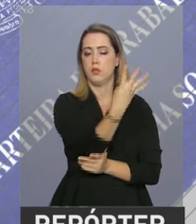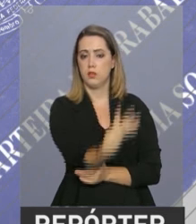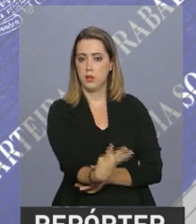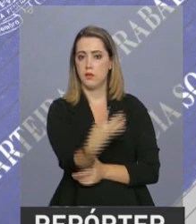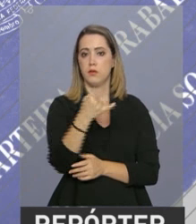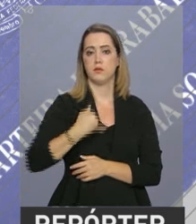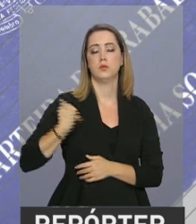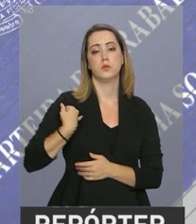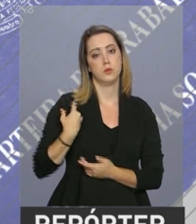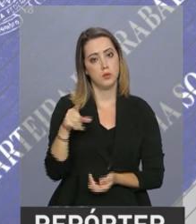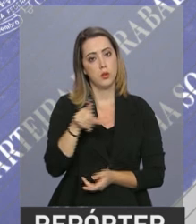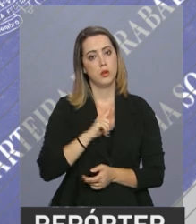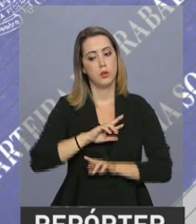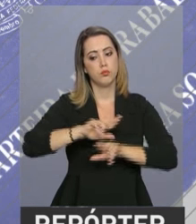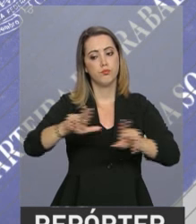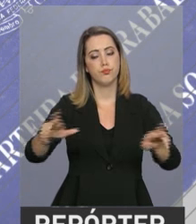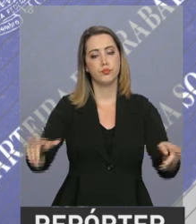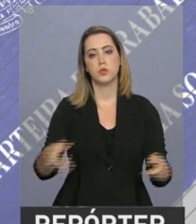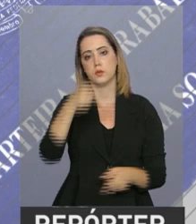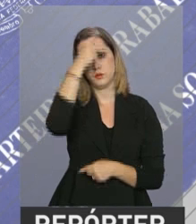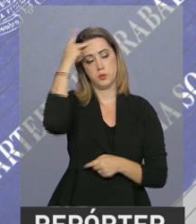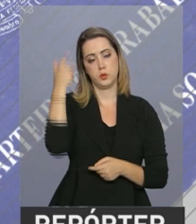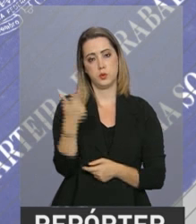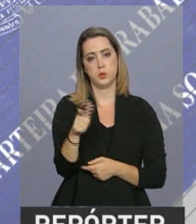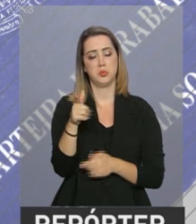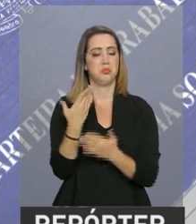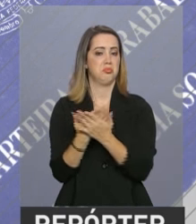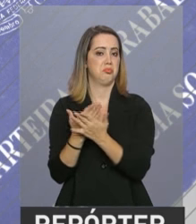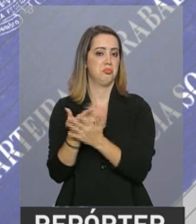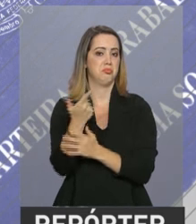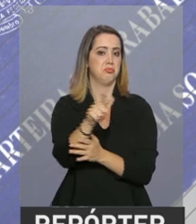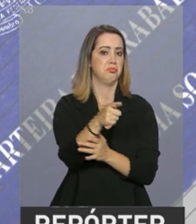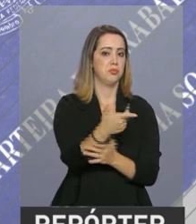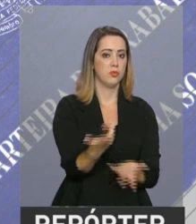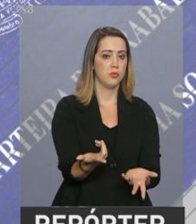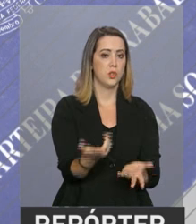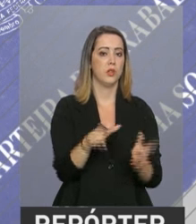maior incidência de jovens que não estudam nem trabalham, com